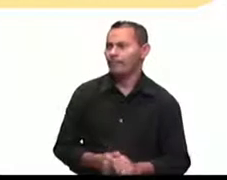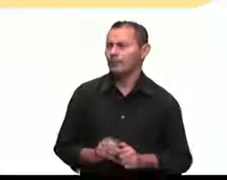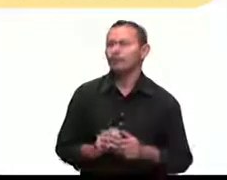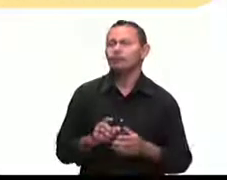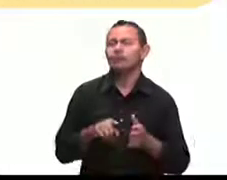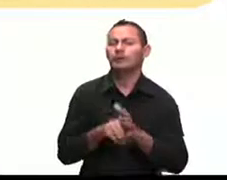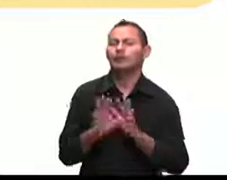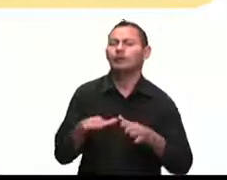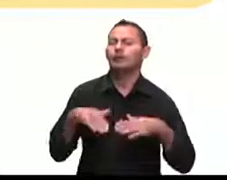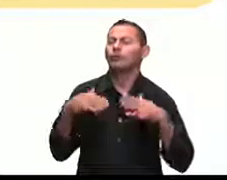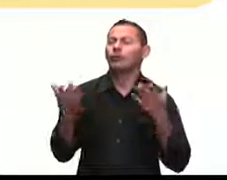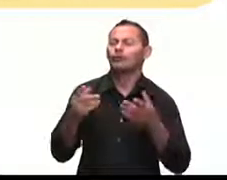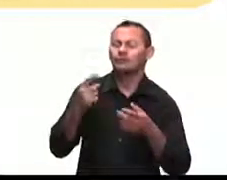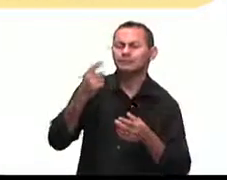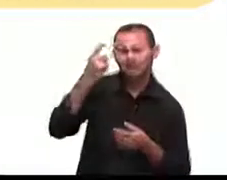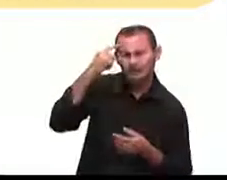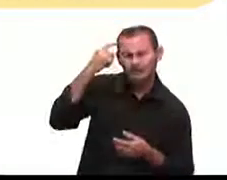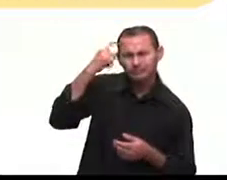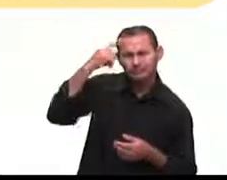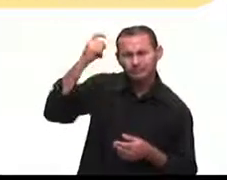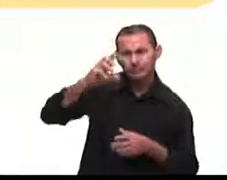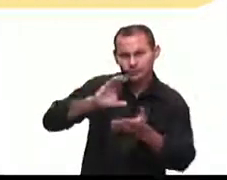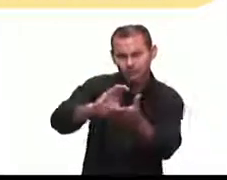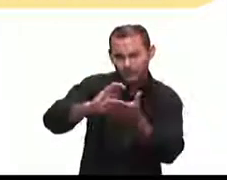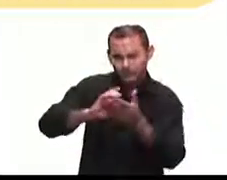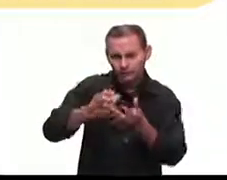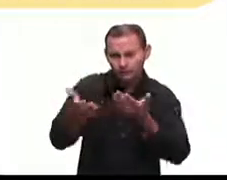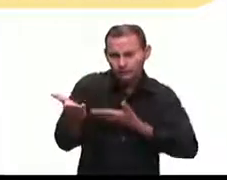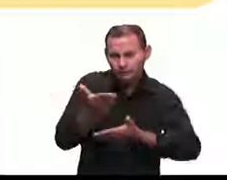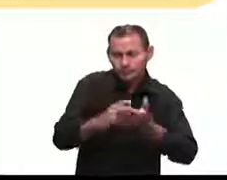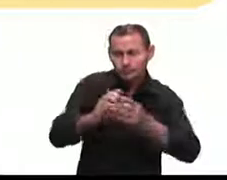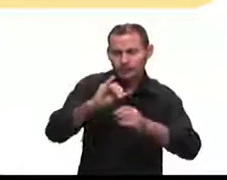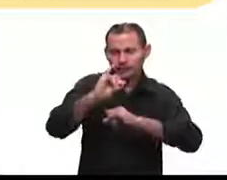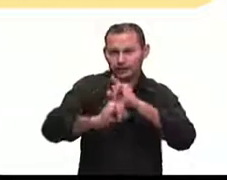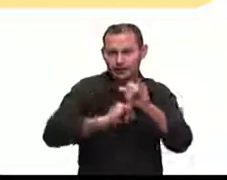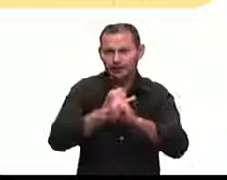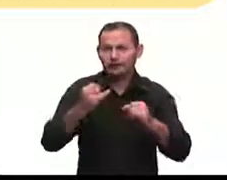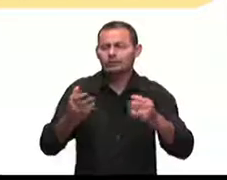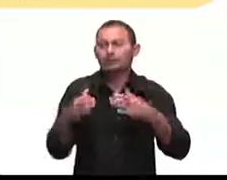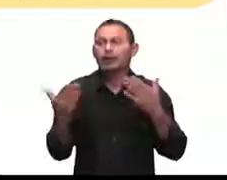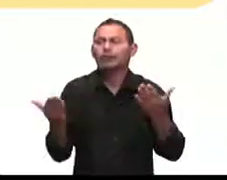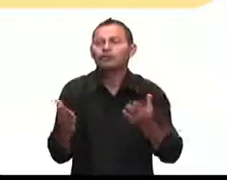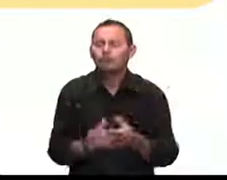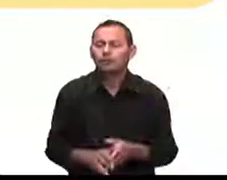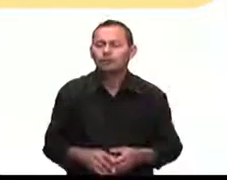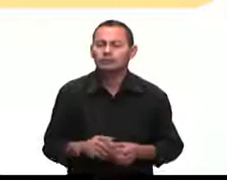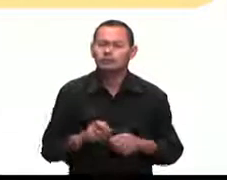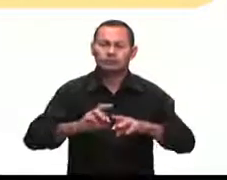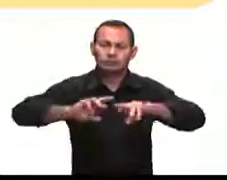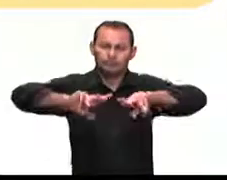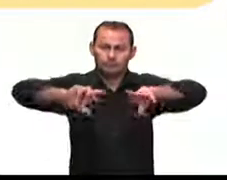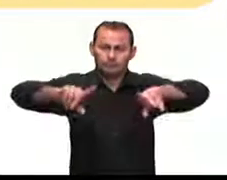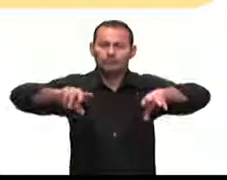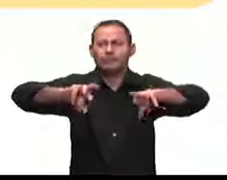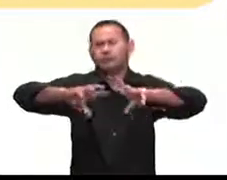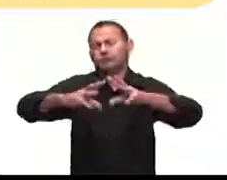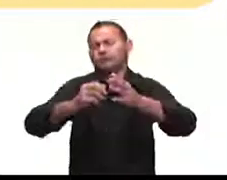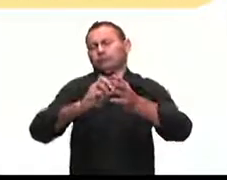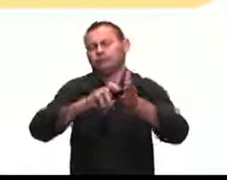qual foi a sua impressão a respeito dos recursos interativos online, né? Então, são várias